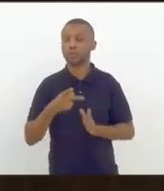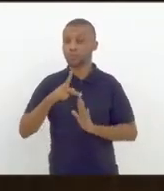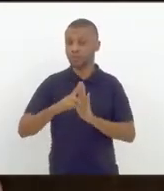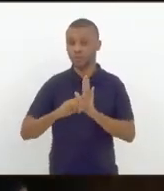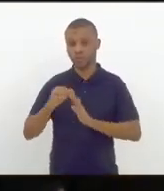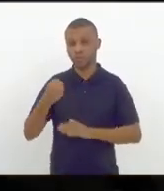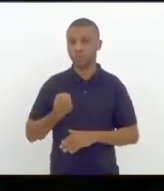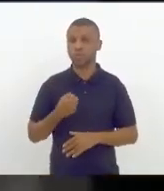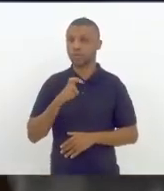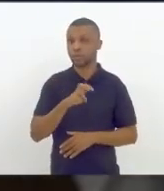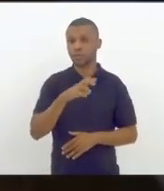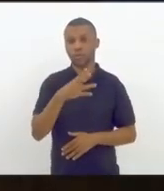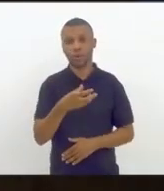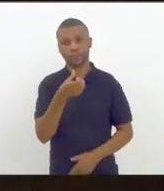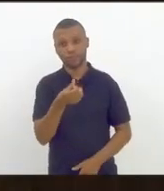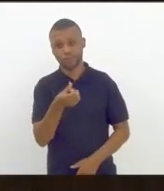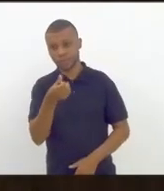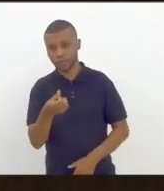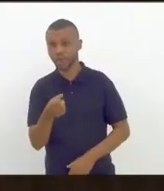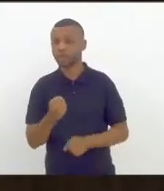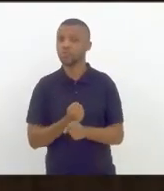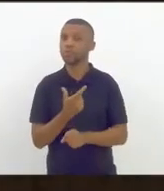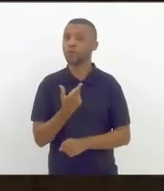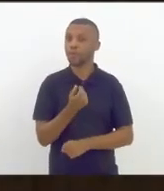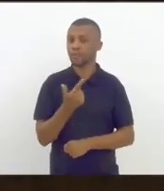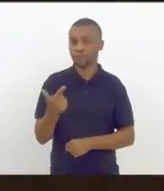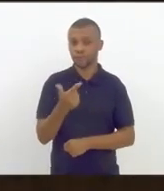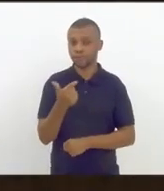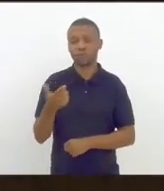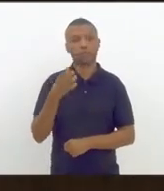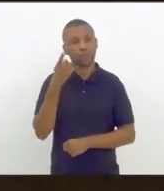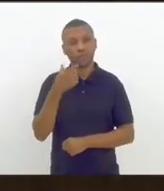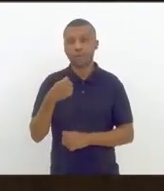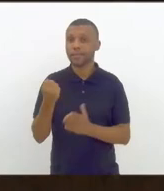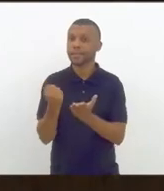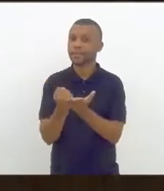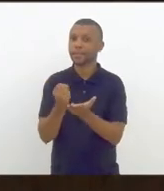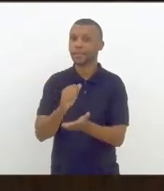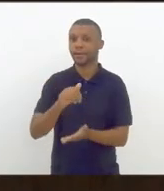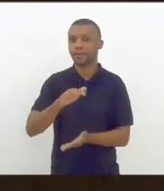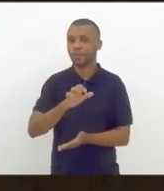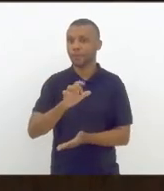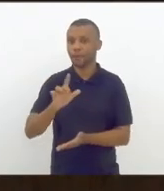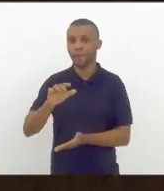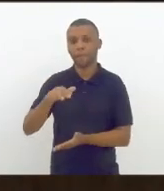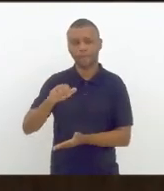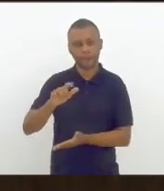lei 5466 de 2022 do deputado Samuel Malafaia,